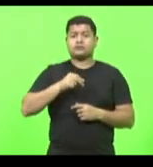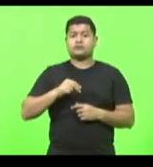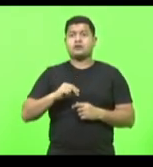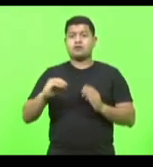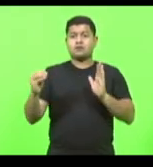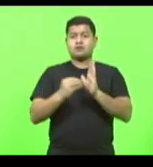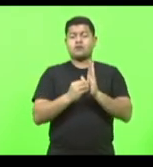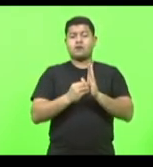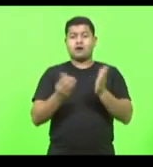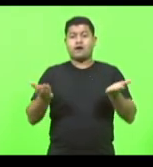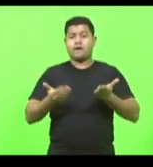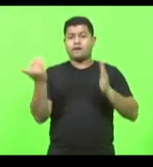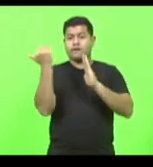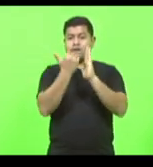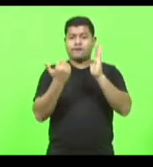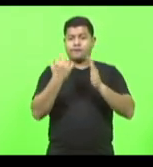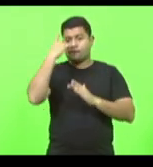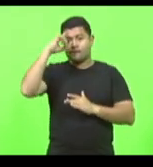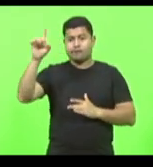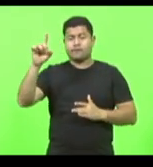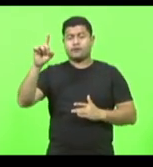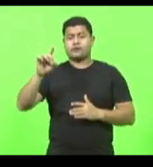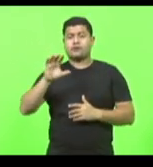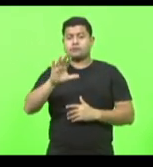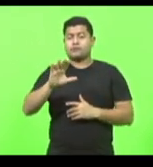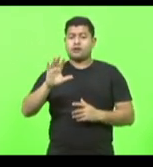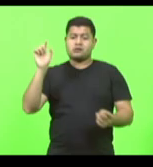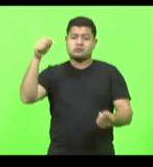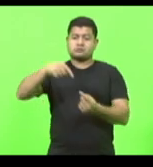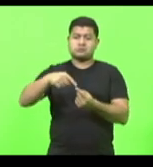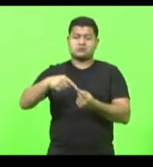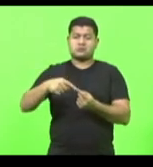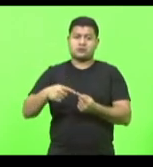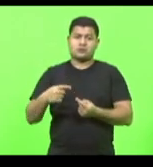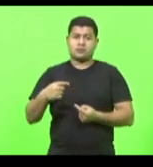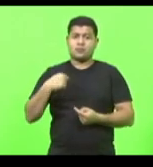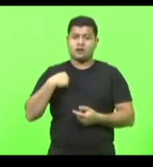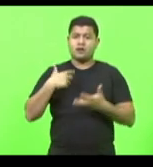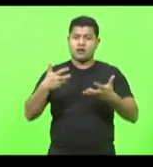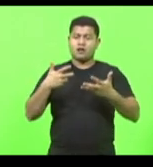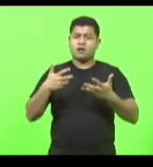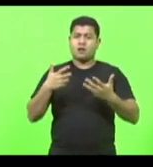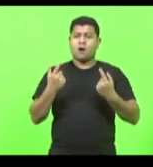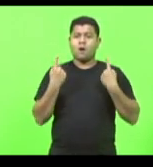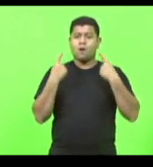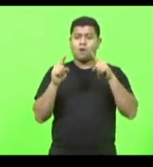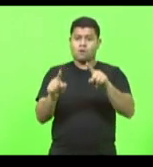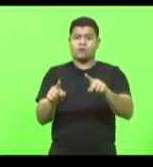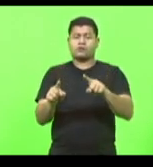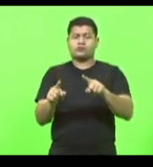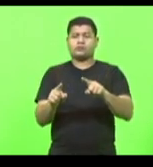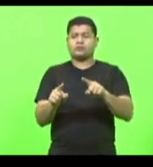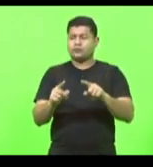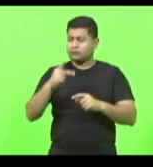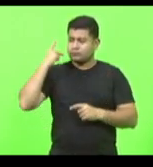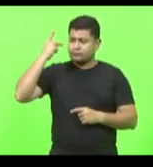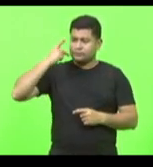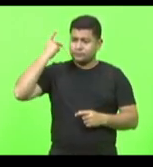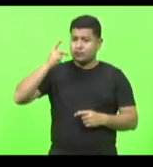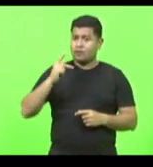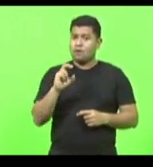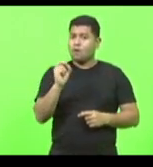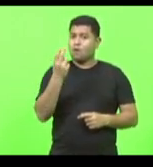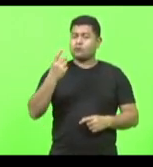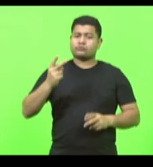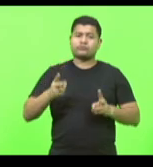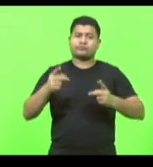em pauta. Porém, objetivo nenhum causar qualquer tipo de constrangimento ao parlamento, ou muito menos ficar discutindo